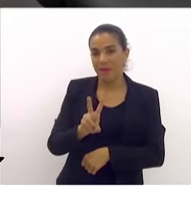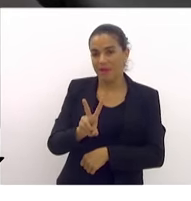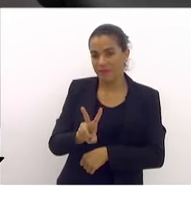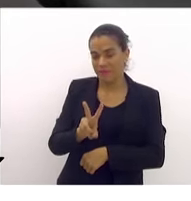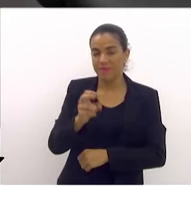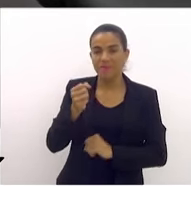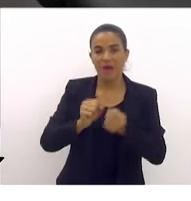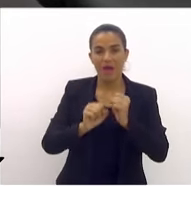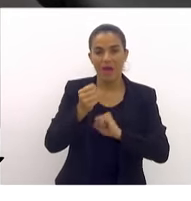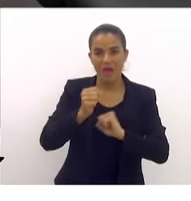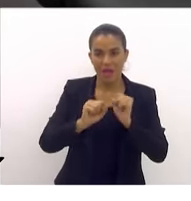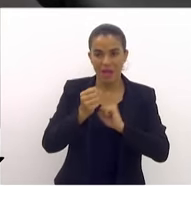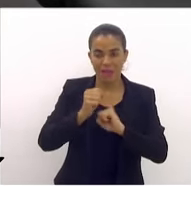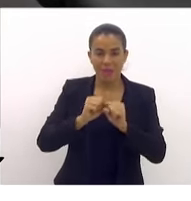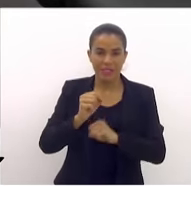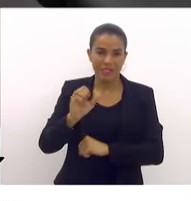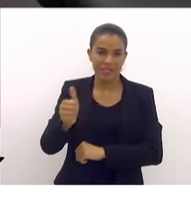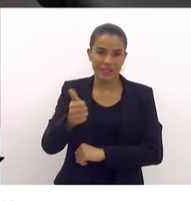tem o Zé Delivery.